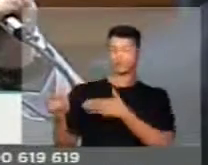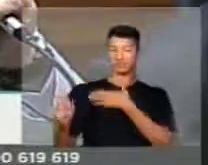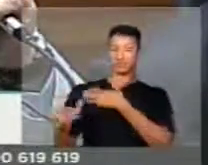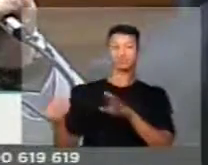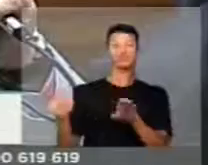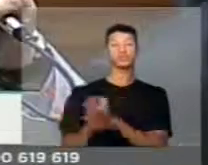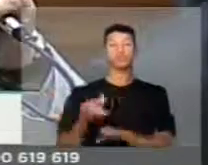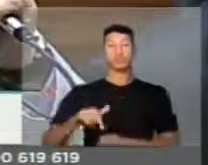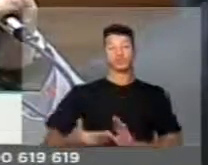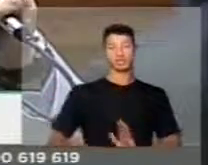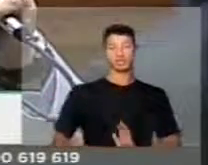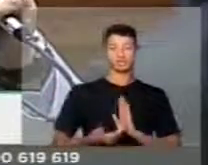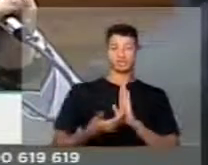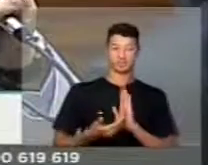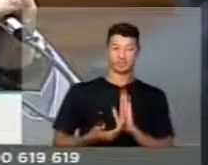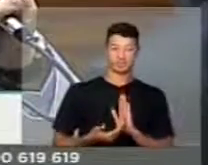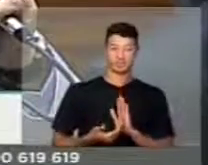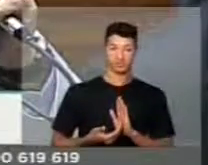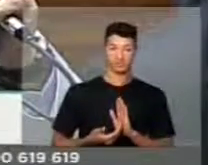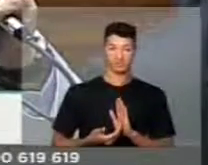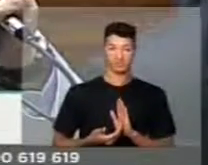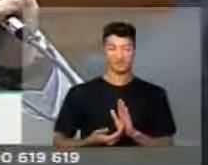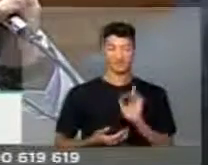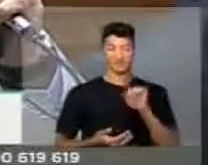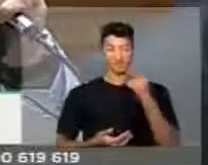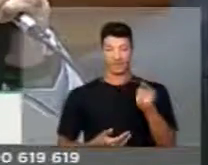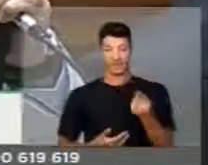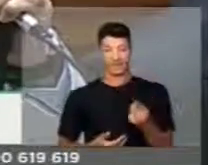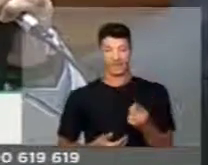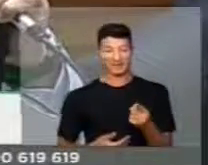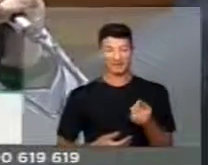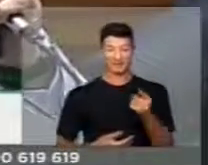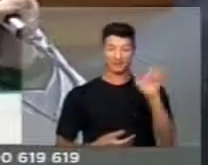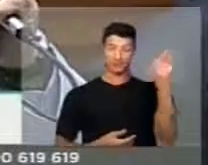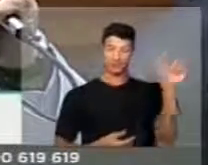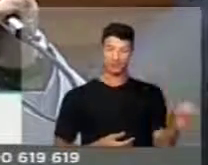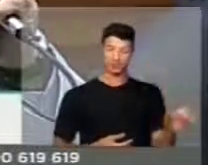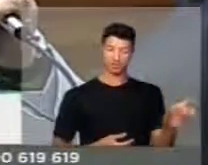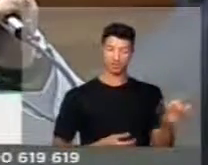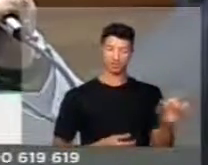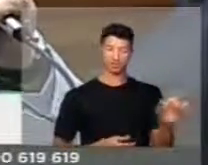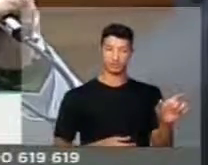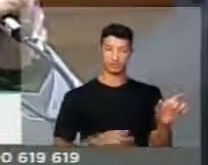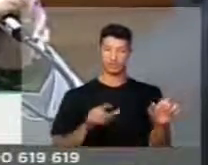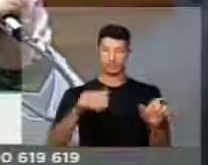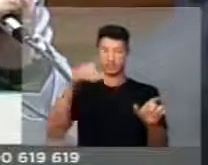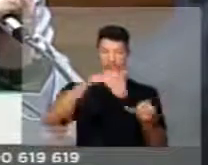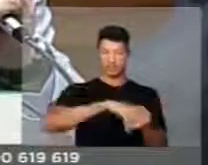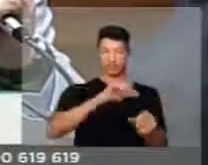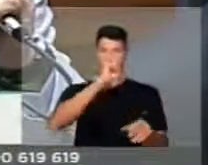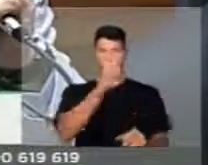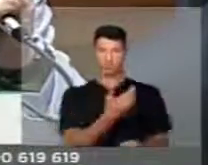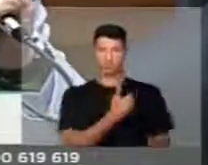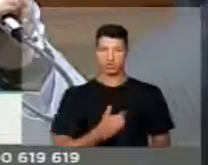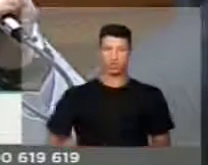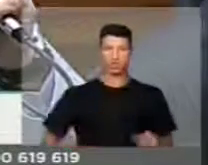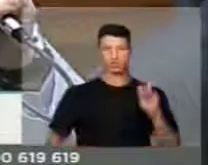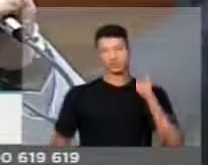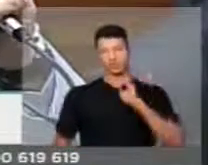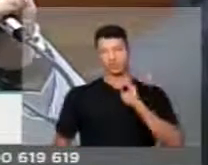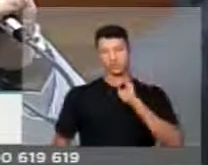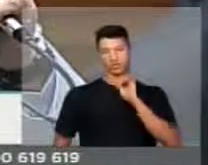cheguei aqui nessa casa. Depois, ele foi eleito vice-governador de